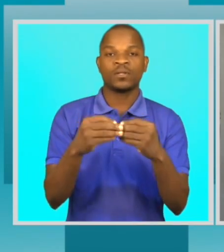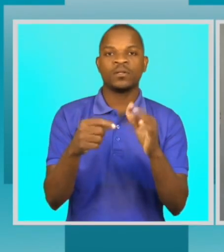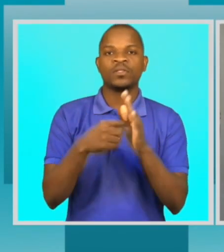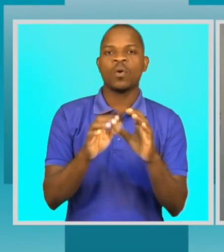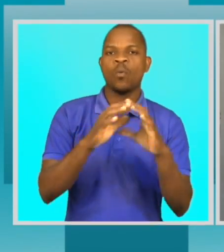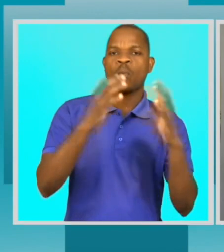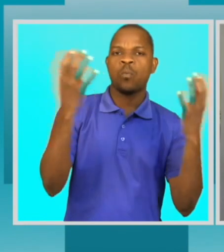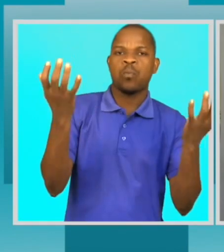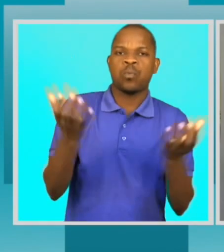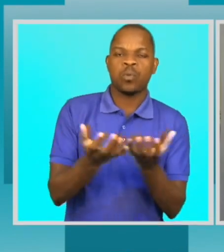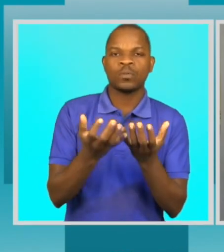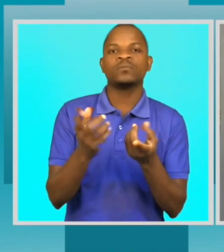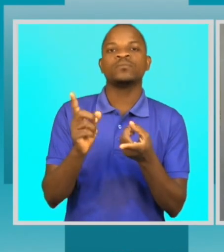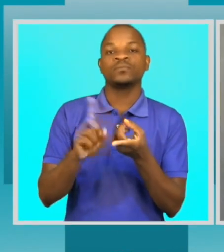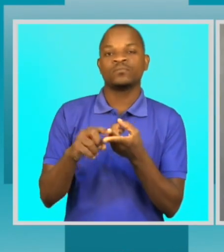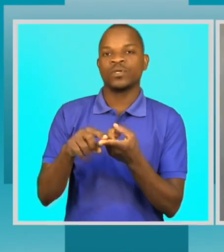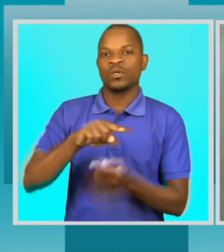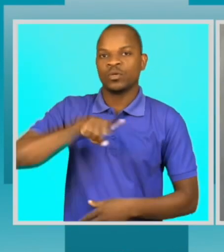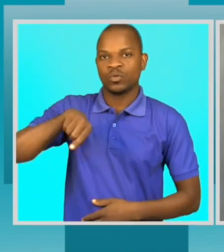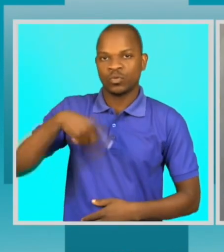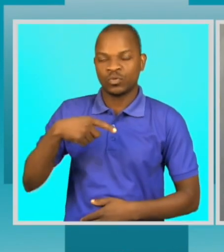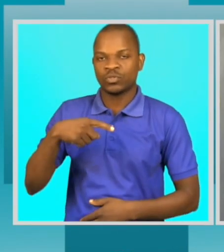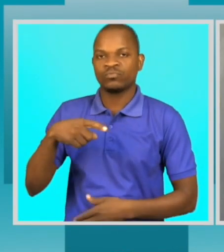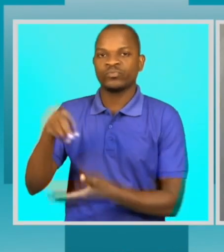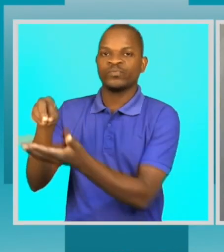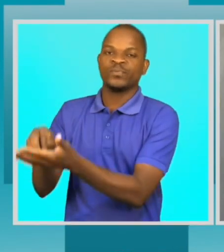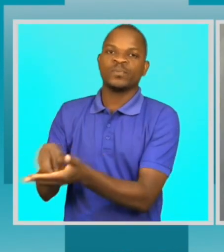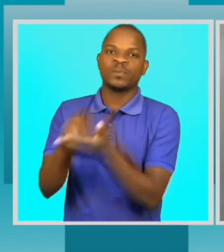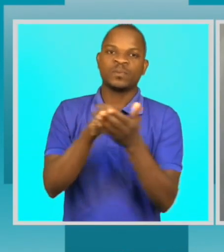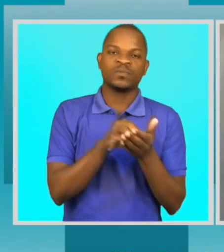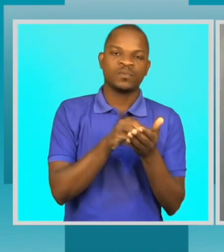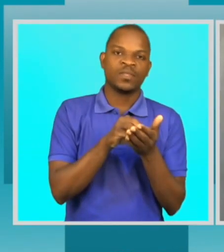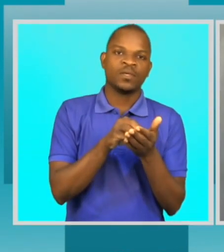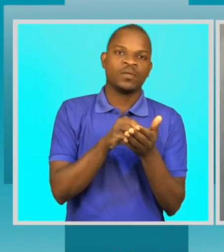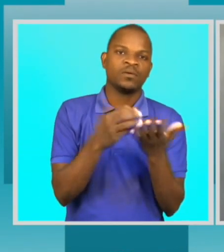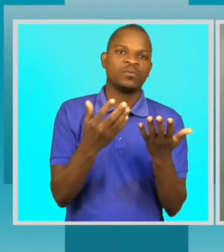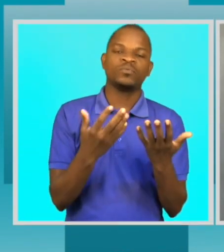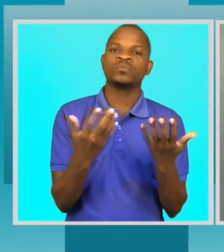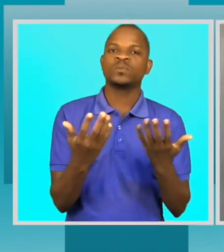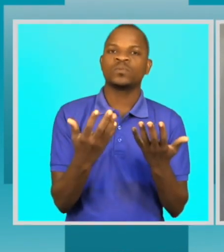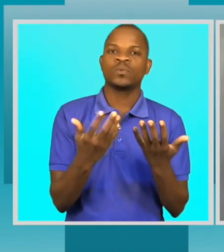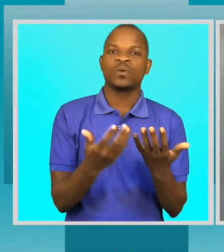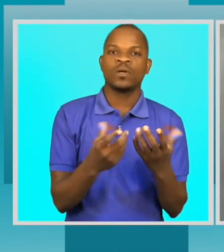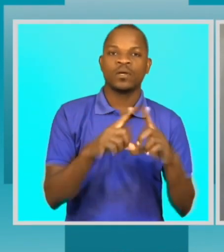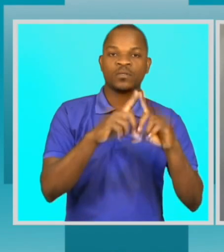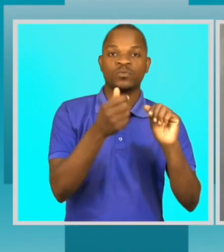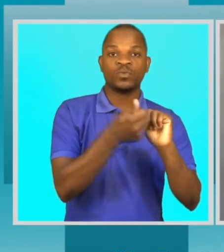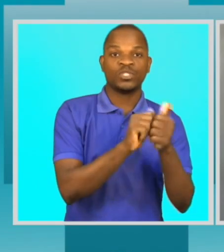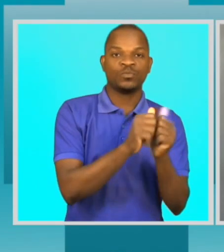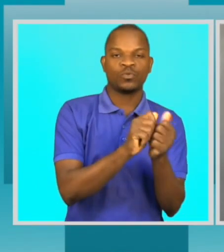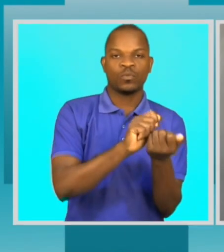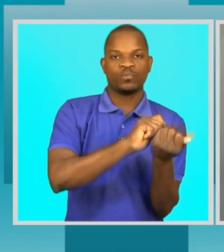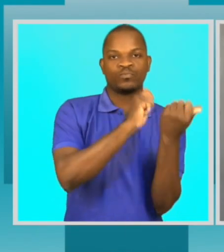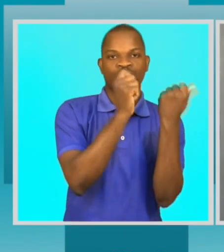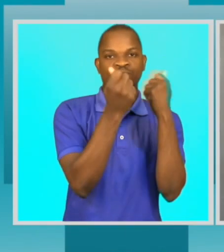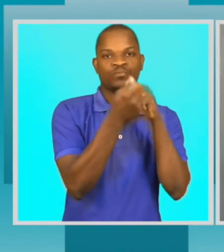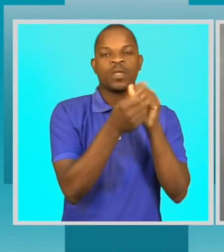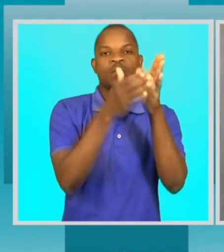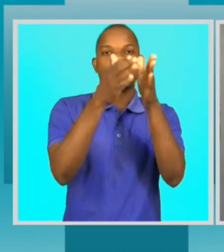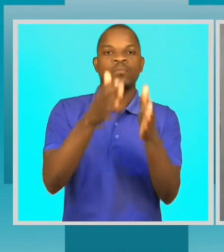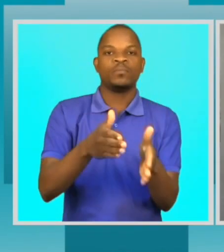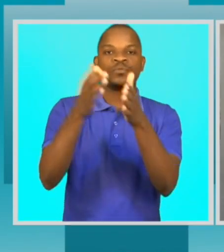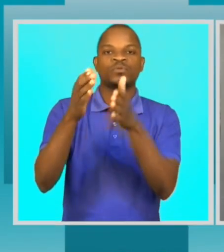como bolas. Para além disso, trazemos também abordagens para um desporto adaptado para pessoas